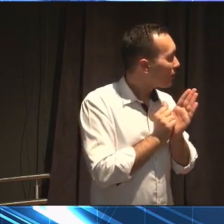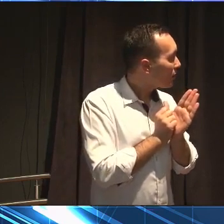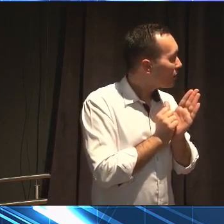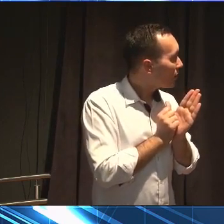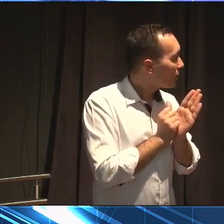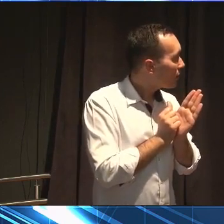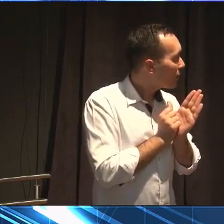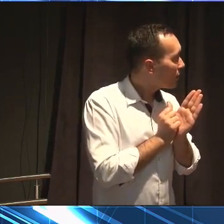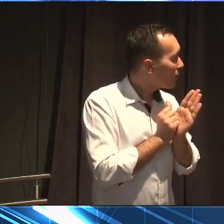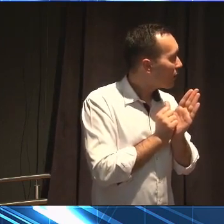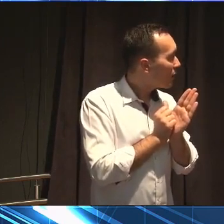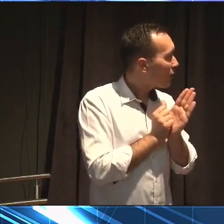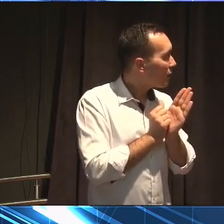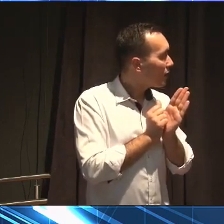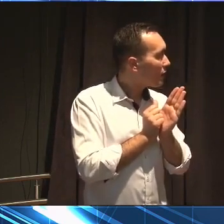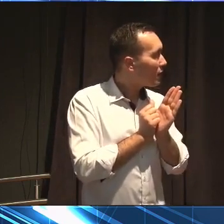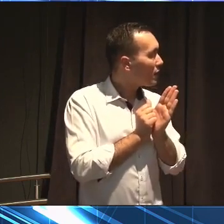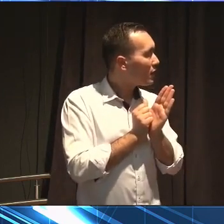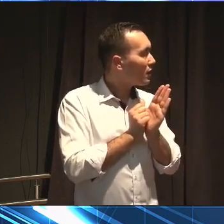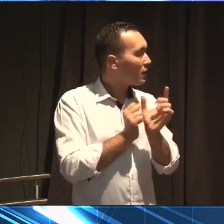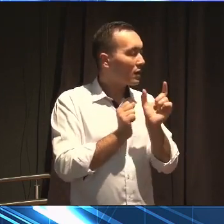o conceito de mar.